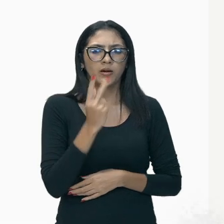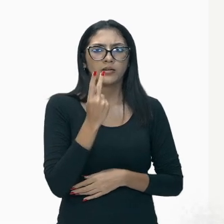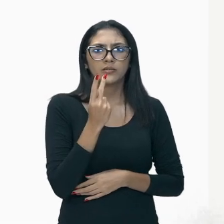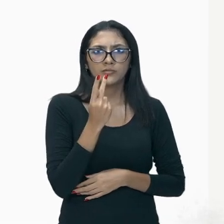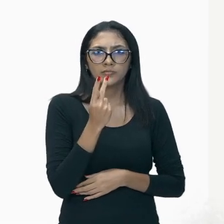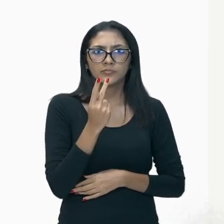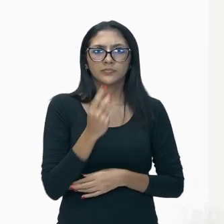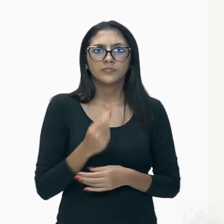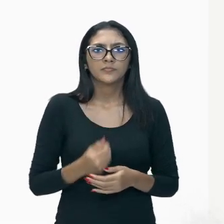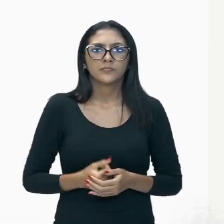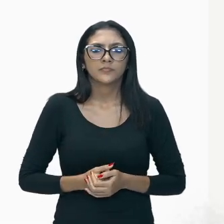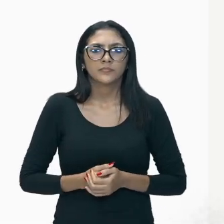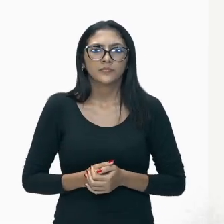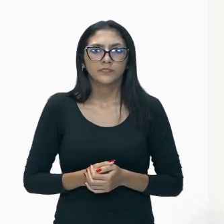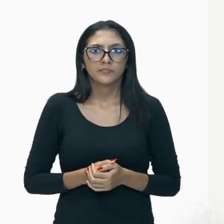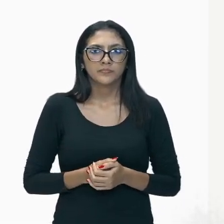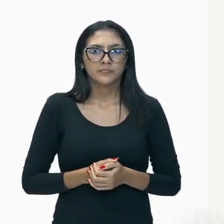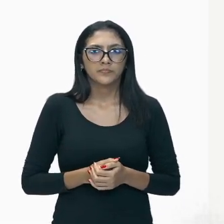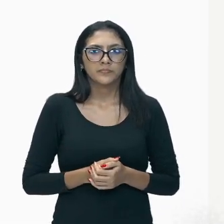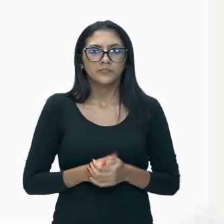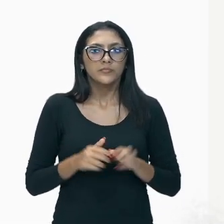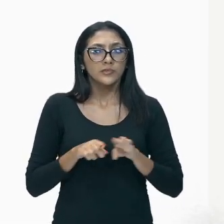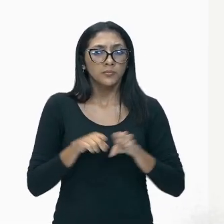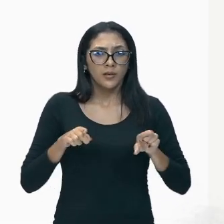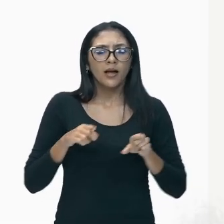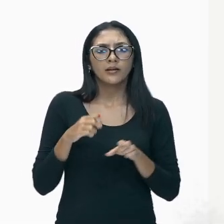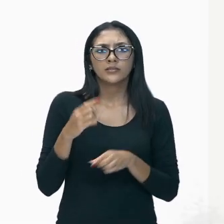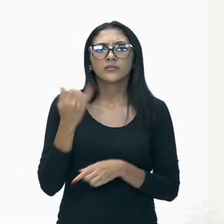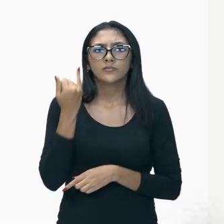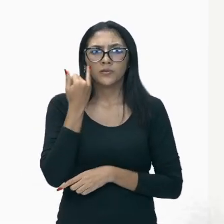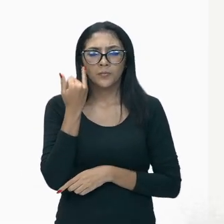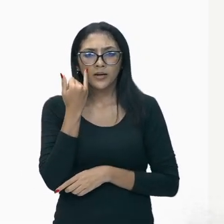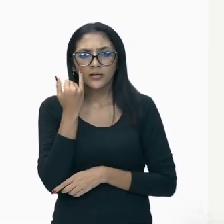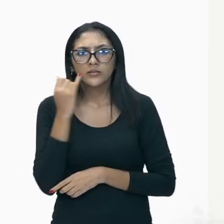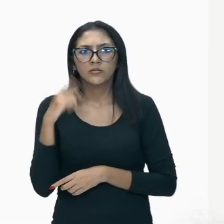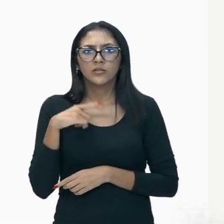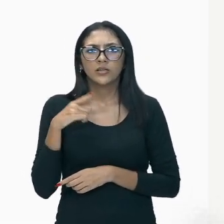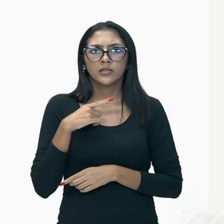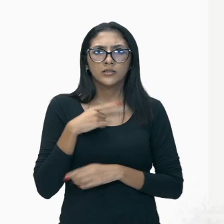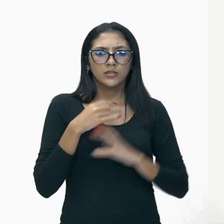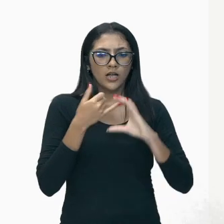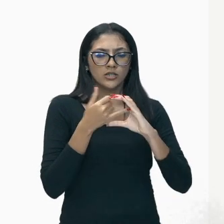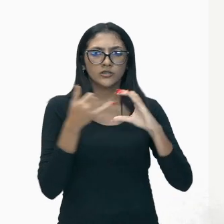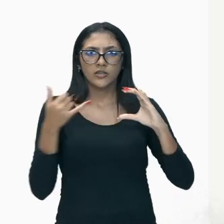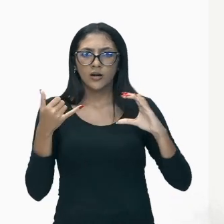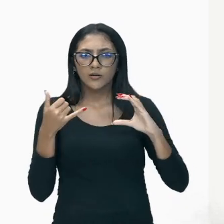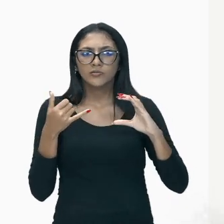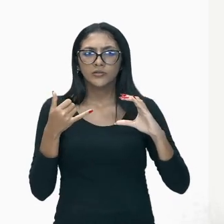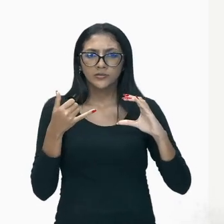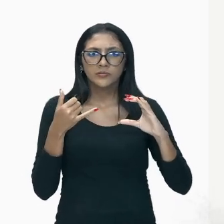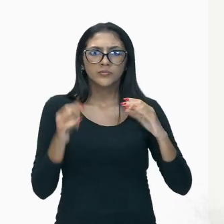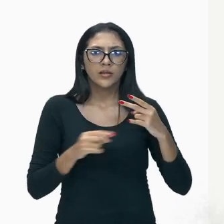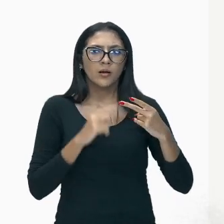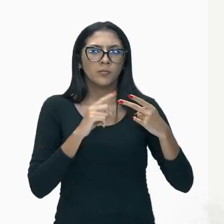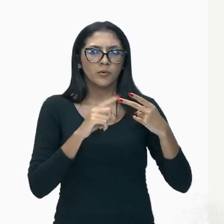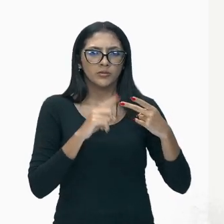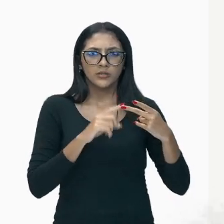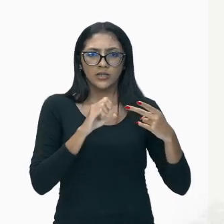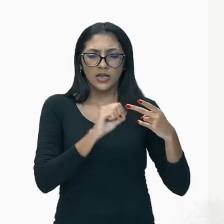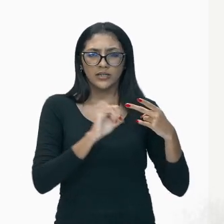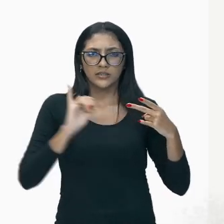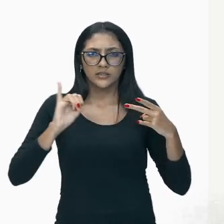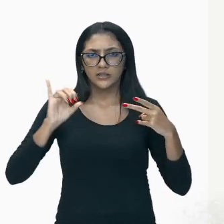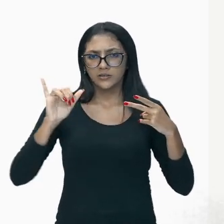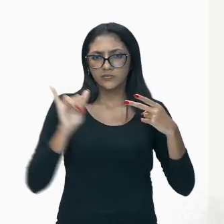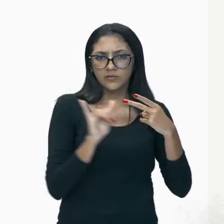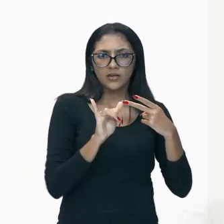sabendo que a unidade de energia é joule. A potência é em watt e o intervalo